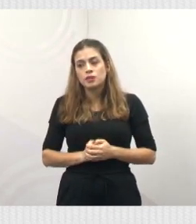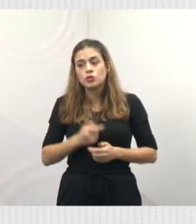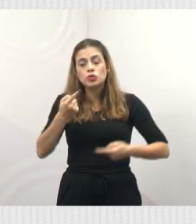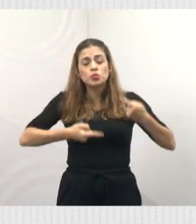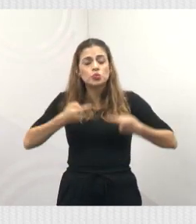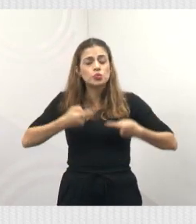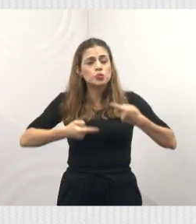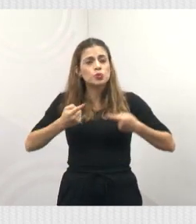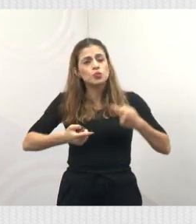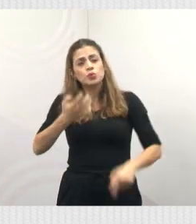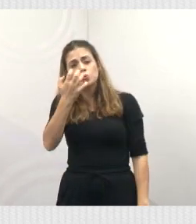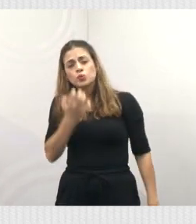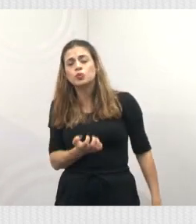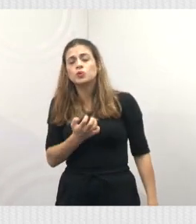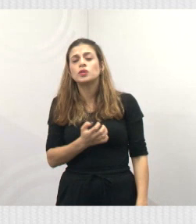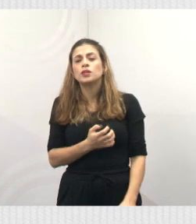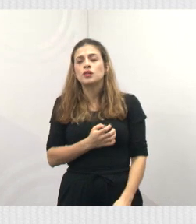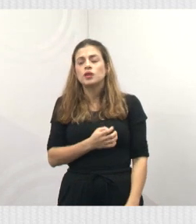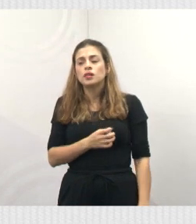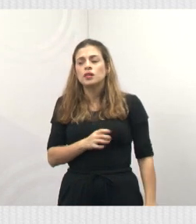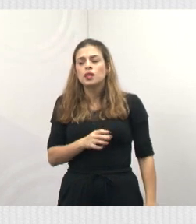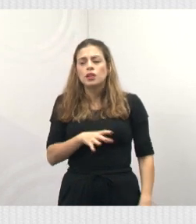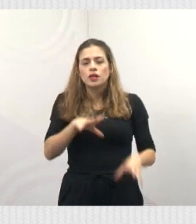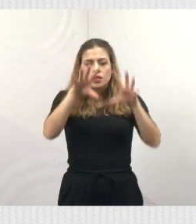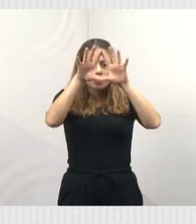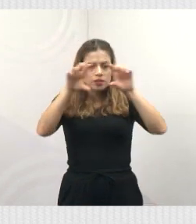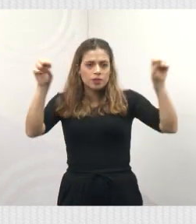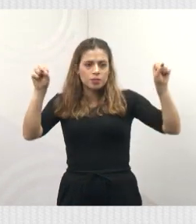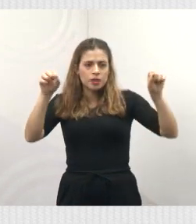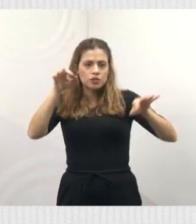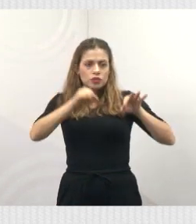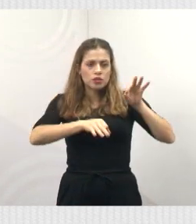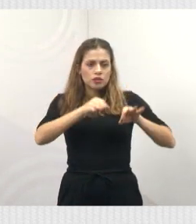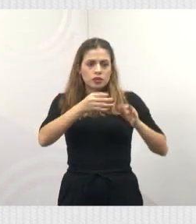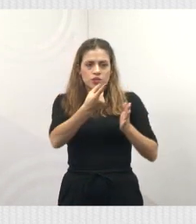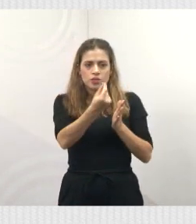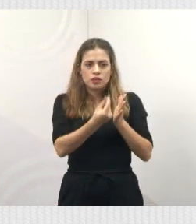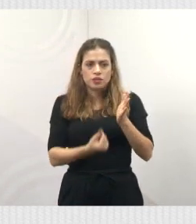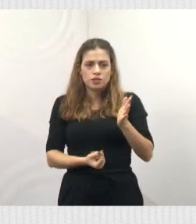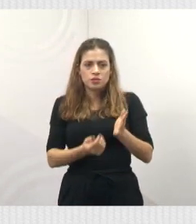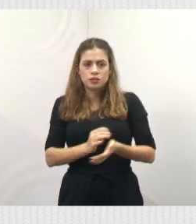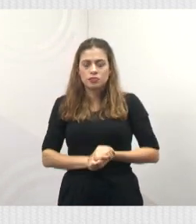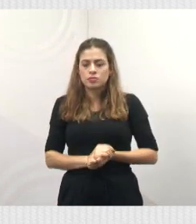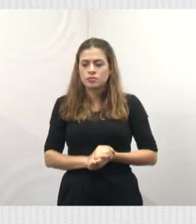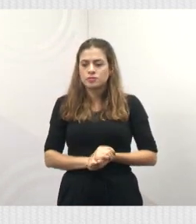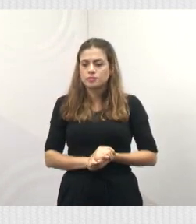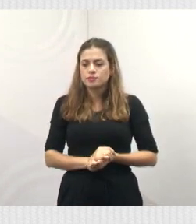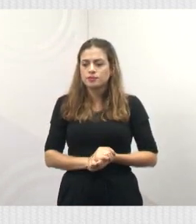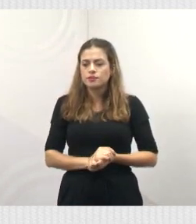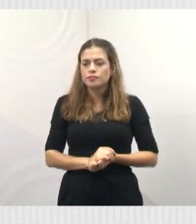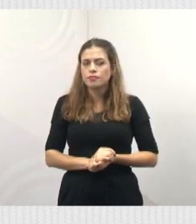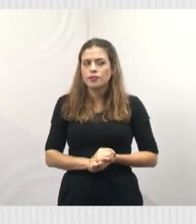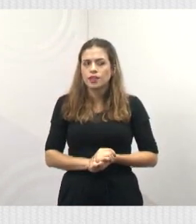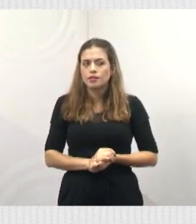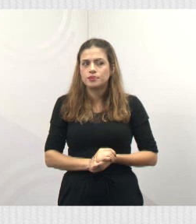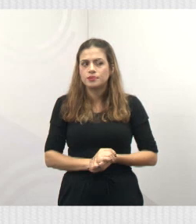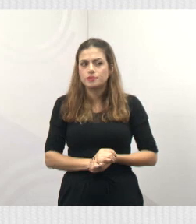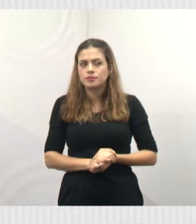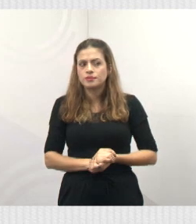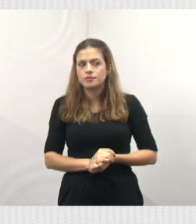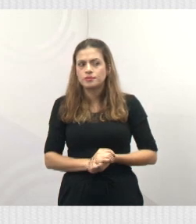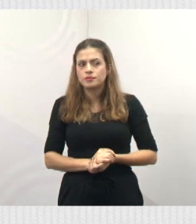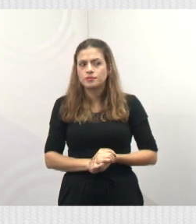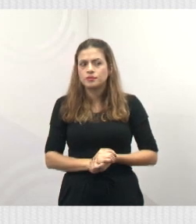Contas tem criado um modelo de controle interno que não está na Constituição, não está na Constituição do Estado, não está em